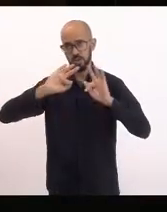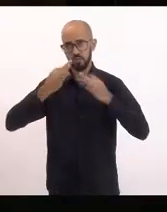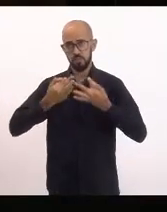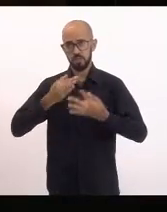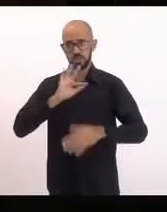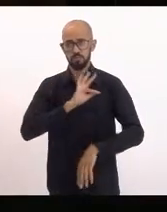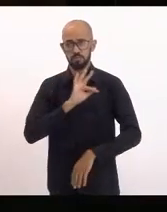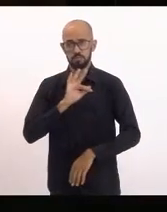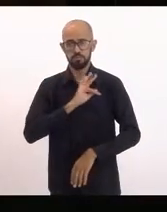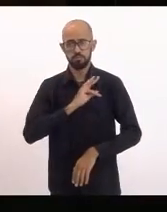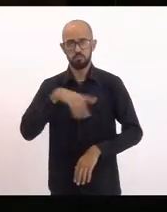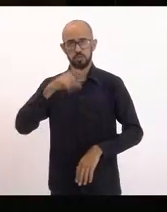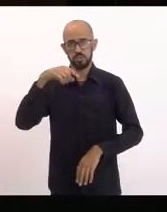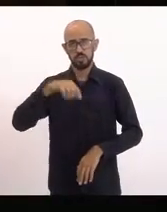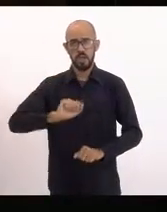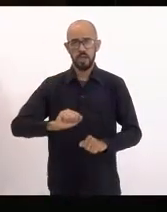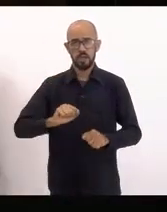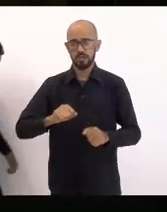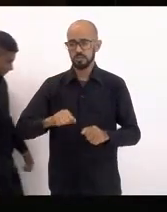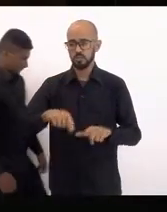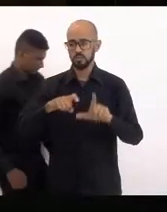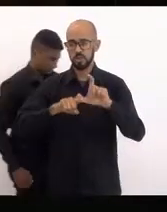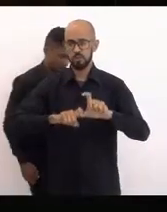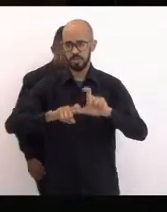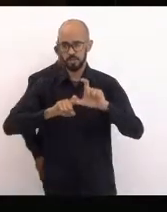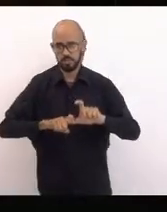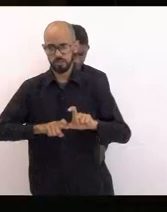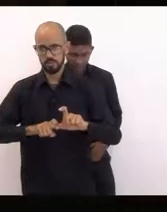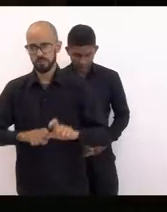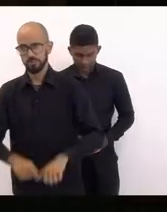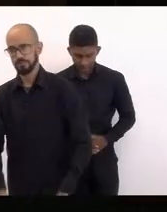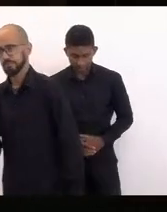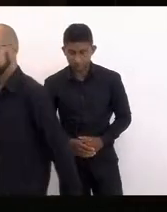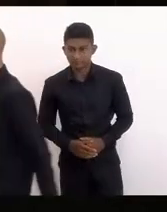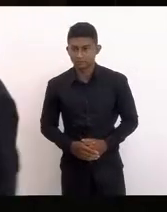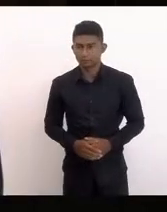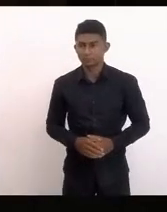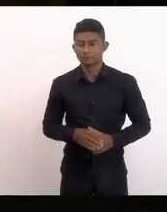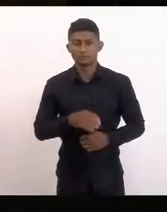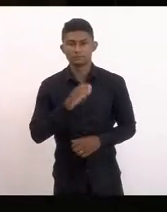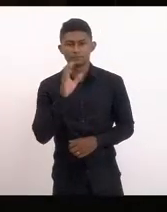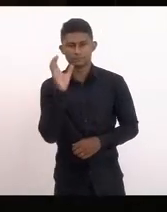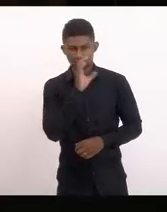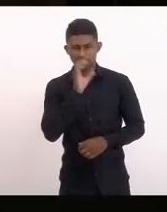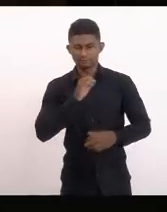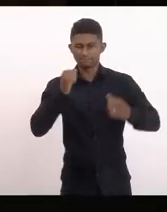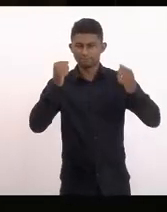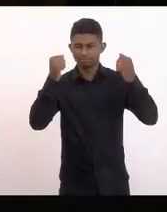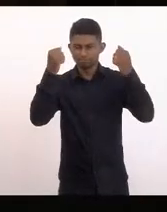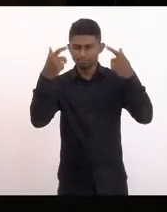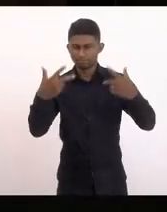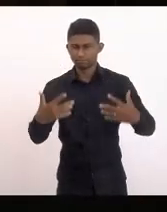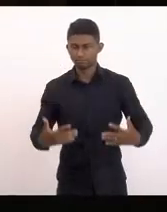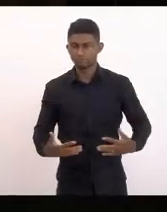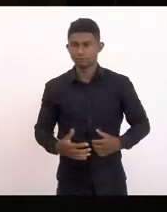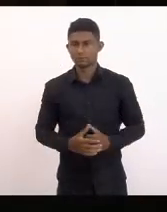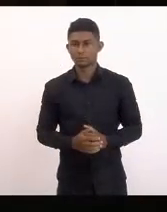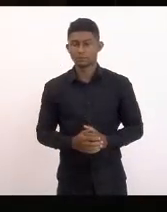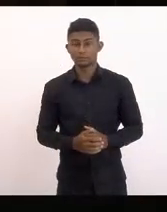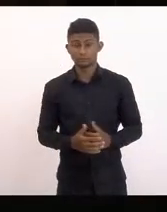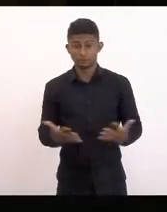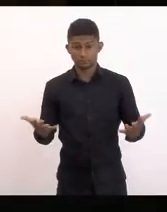militar, seus dependentes. Eu vou ser bem breve e queria fazer uma breve reflexão. Hoje estamos